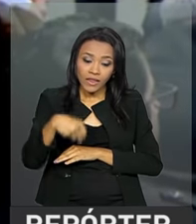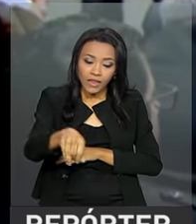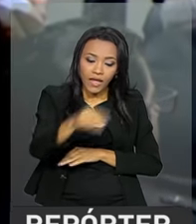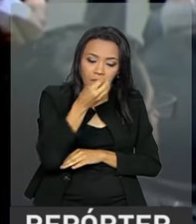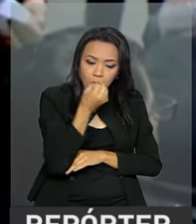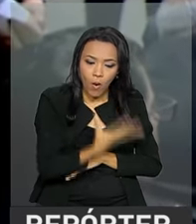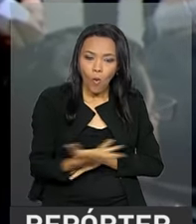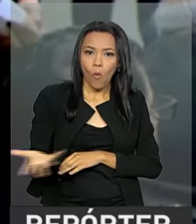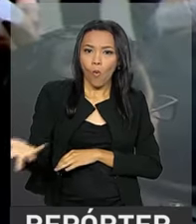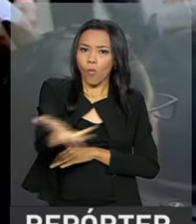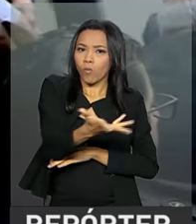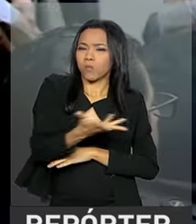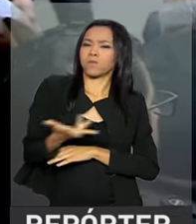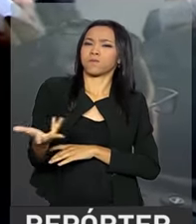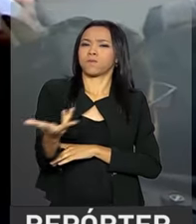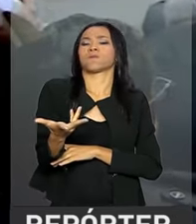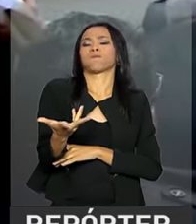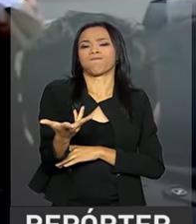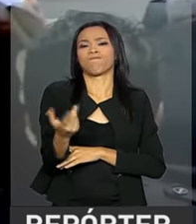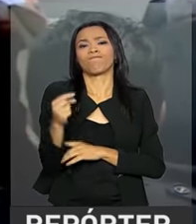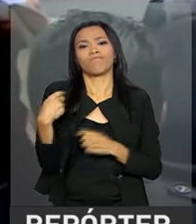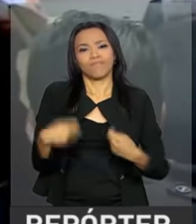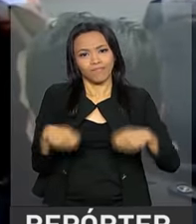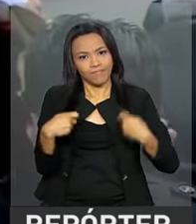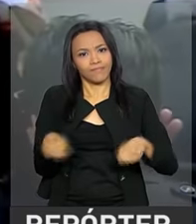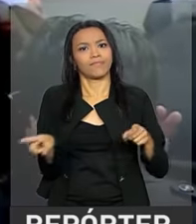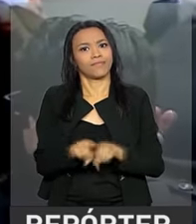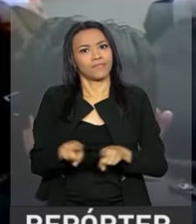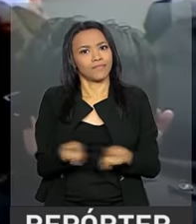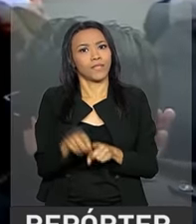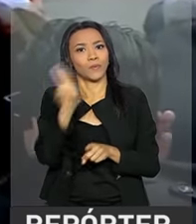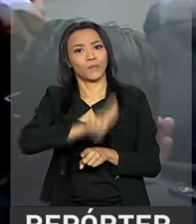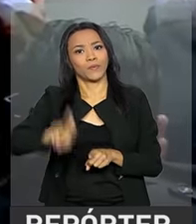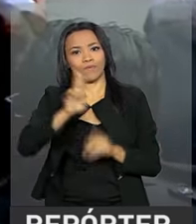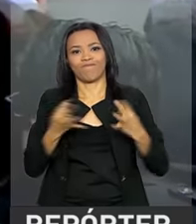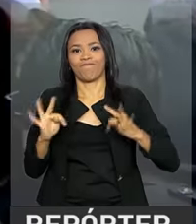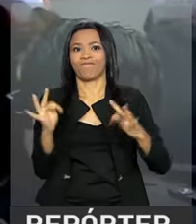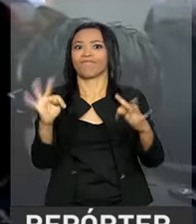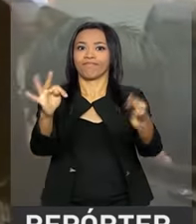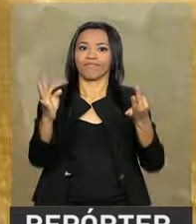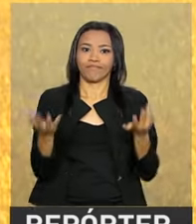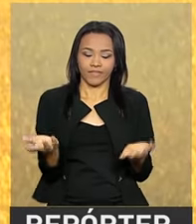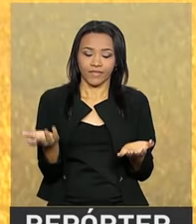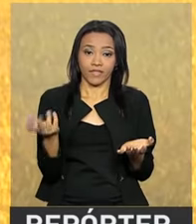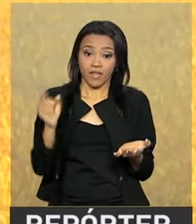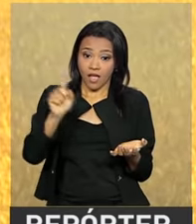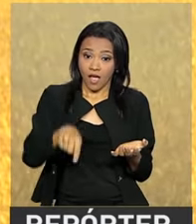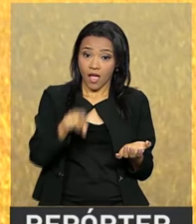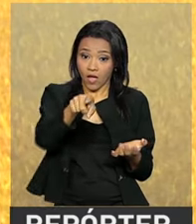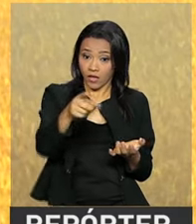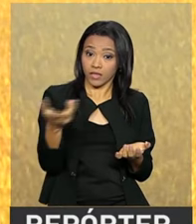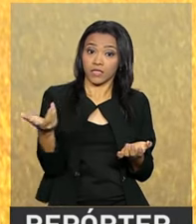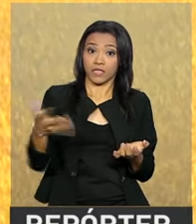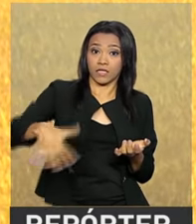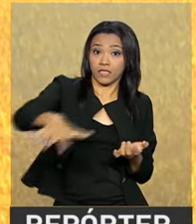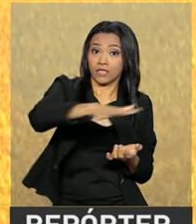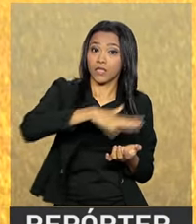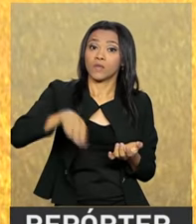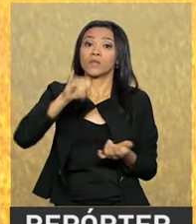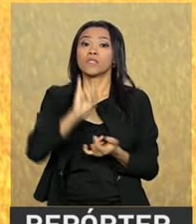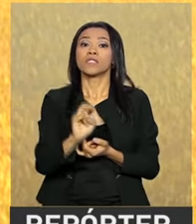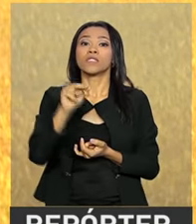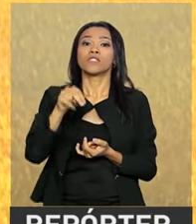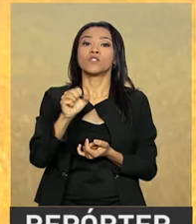aí para a colheita ser farta, é também preciso muita tecnologia. E aí entram os insumos agrícolas que envolvem